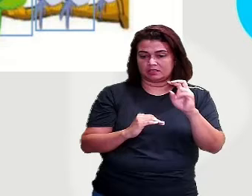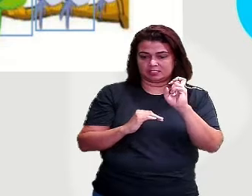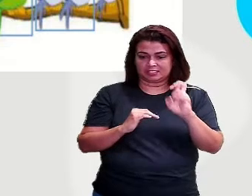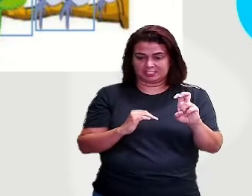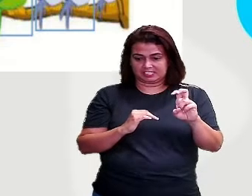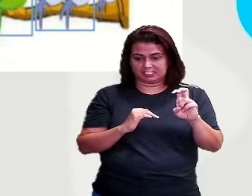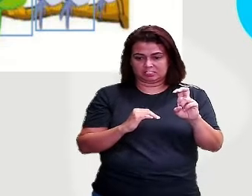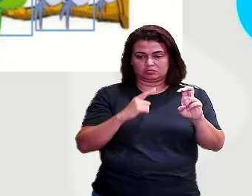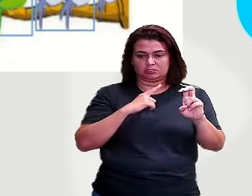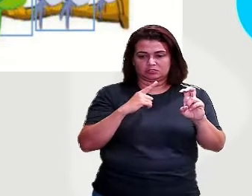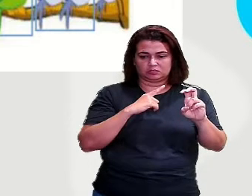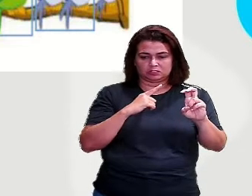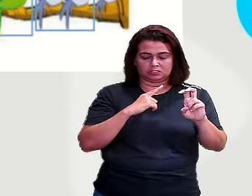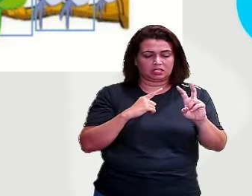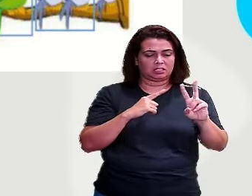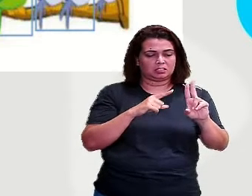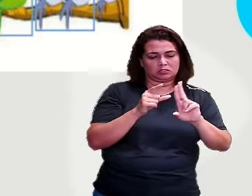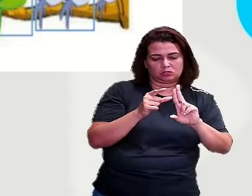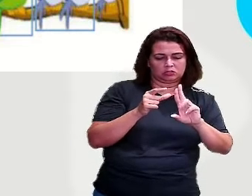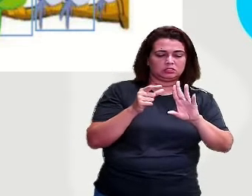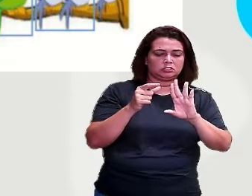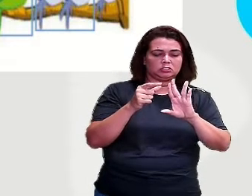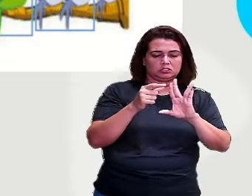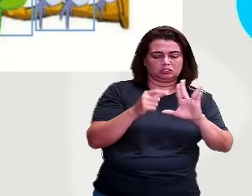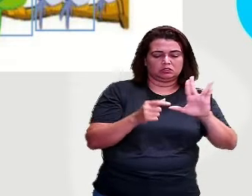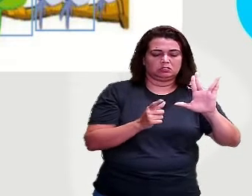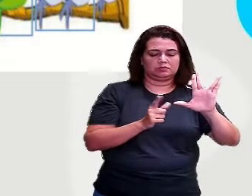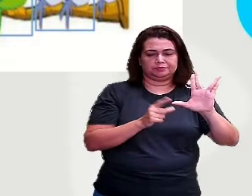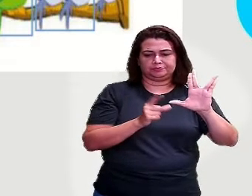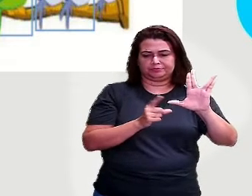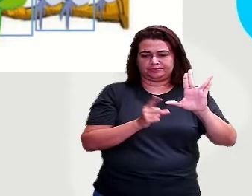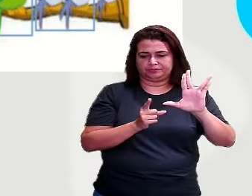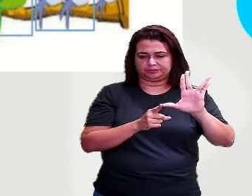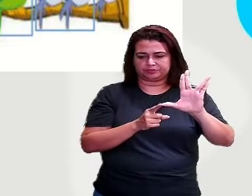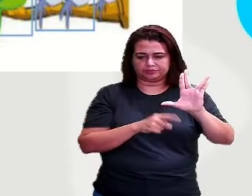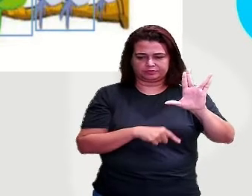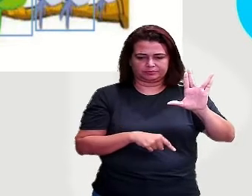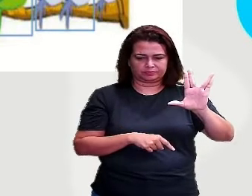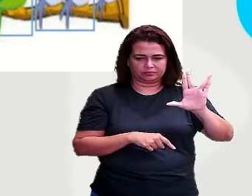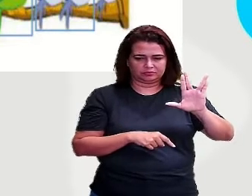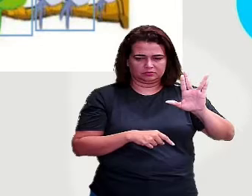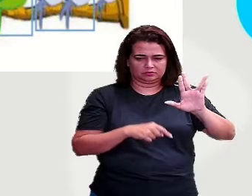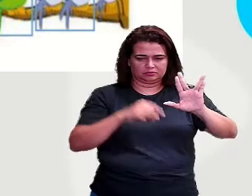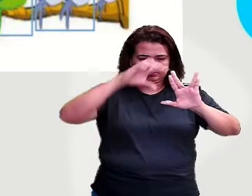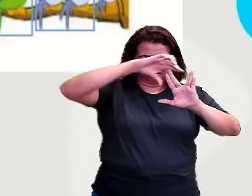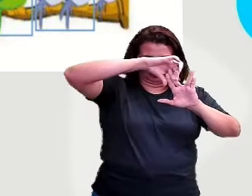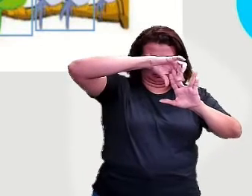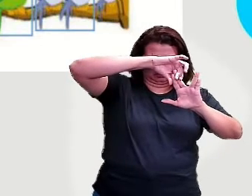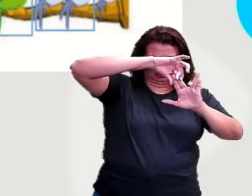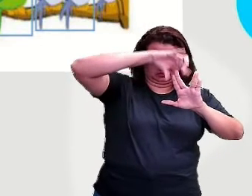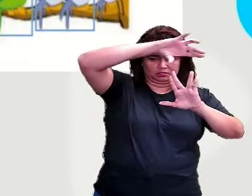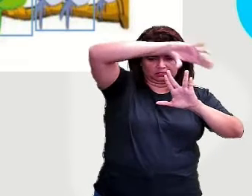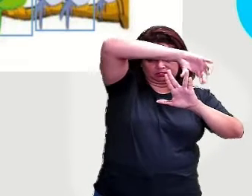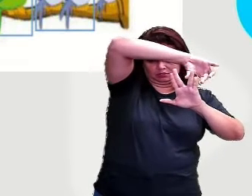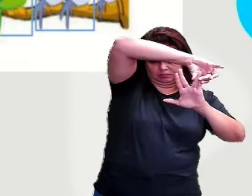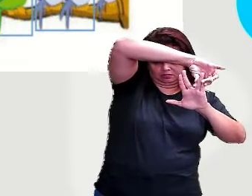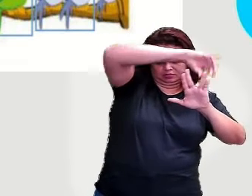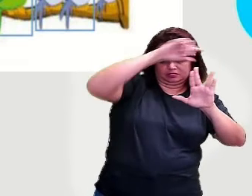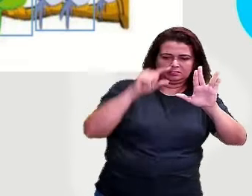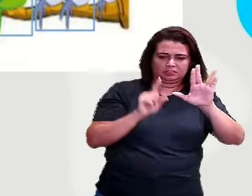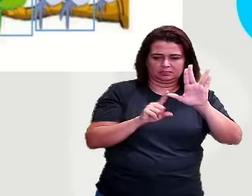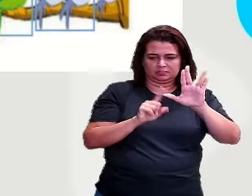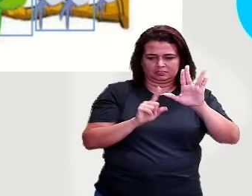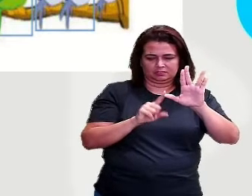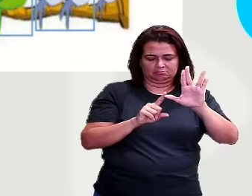1. Ah, professora, sobrou 1. Então, 5 é ímpar. Isso mesmo. Vamos